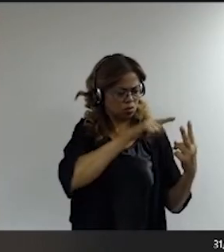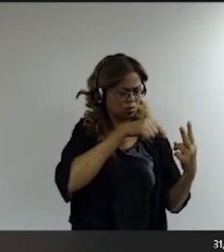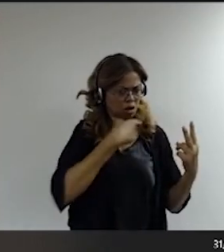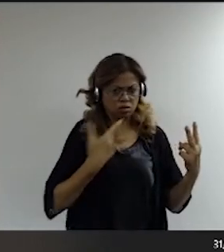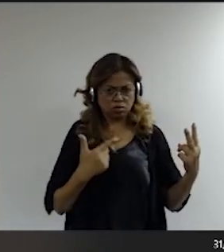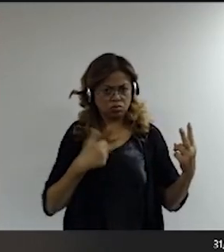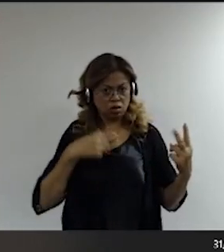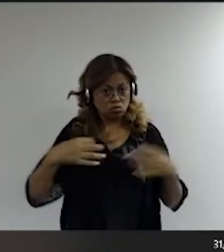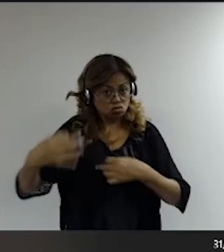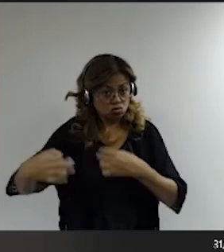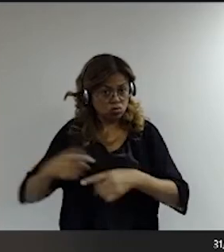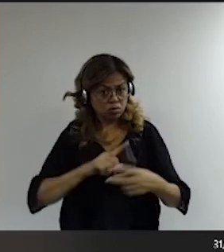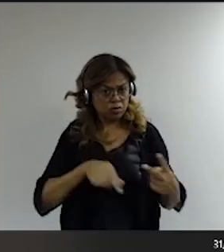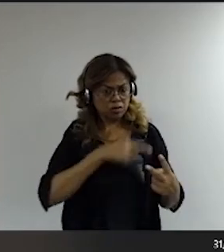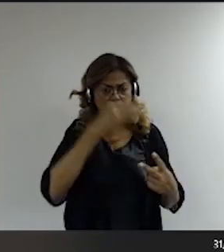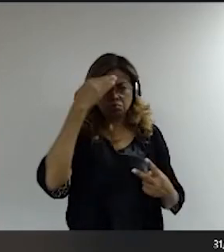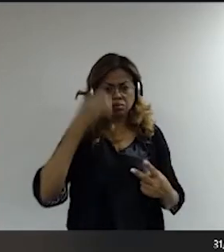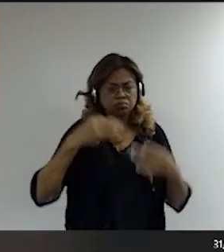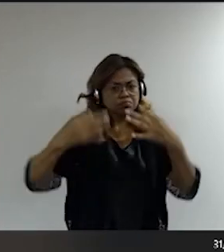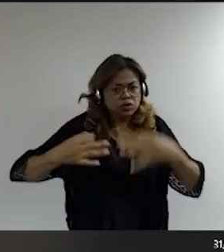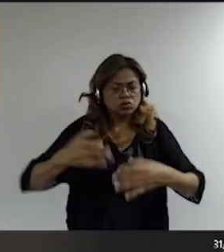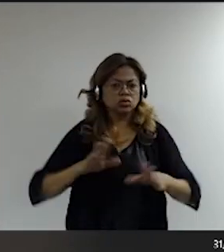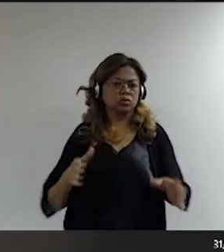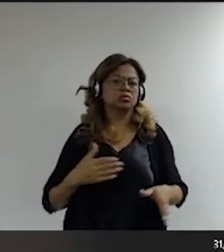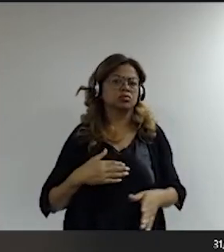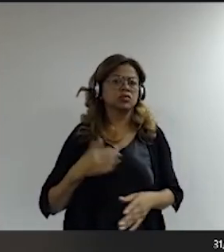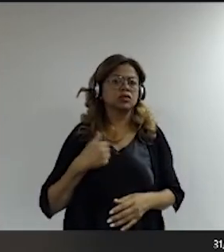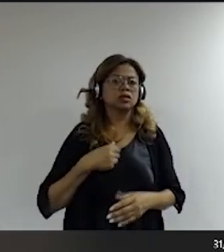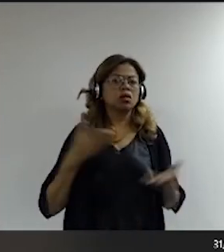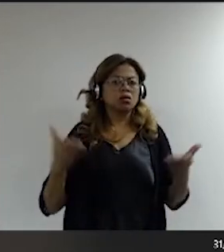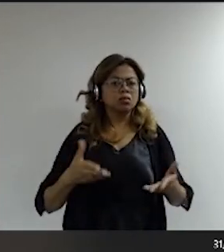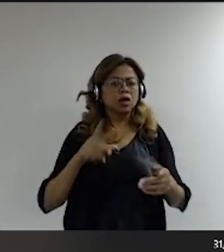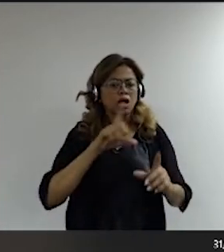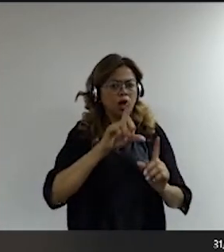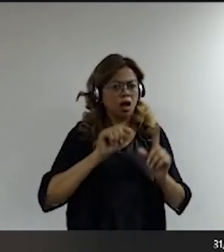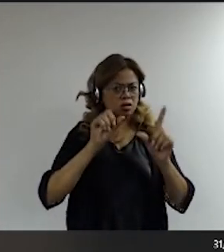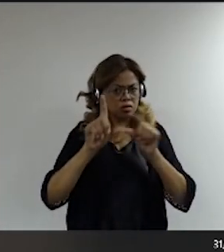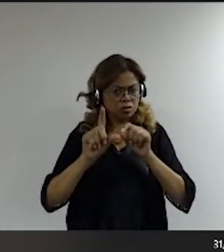escolhas não são minhas. As escolhas se darão